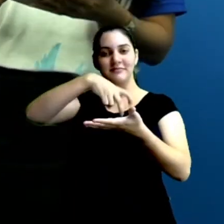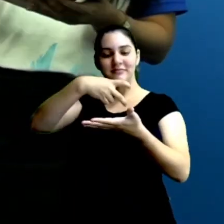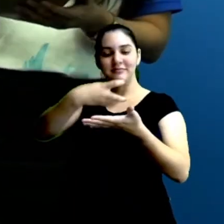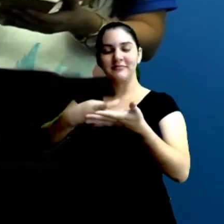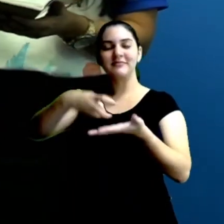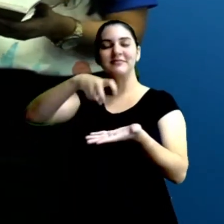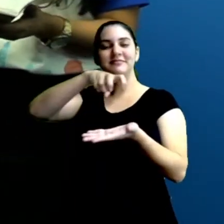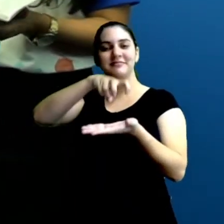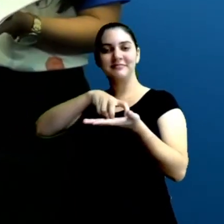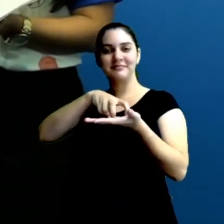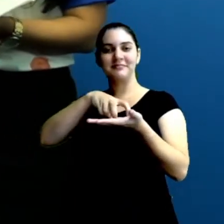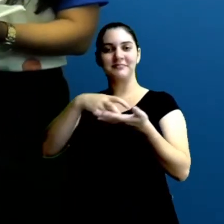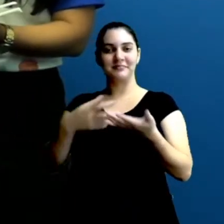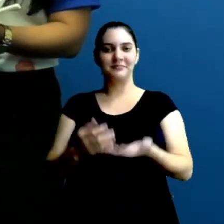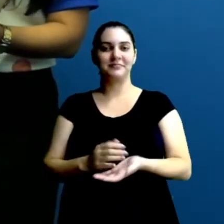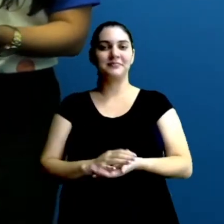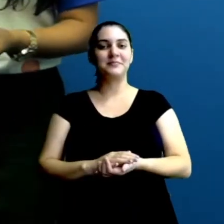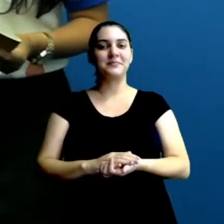de quatro.